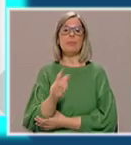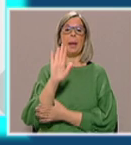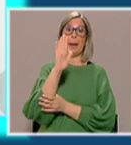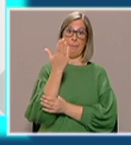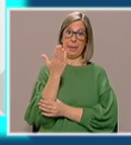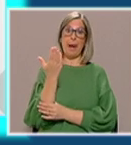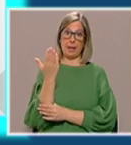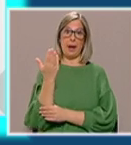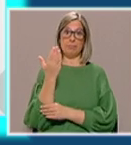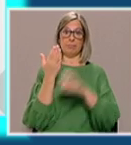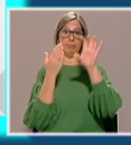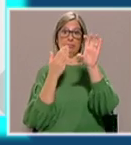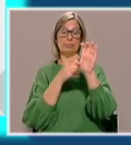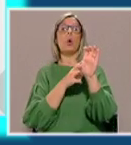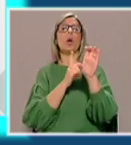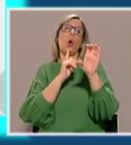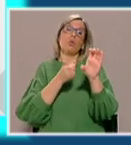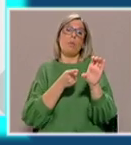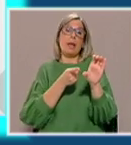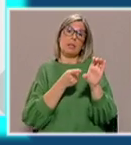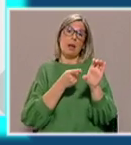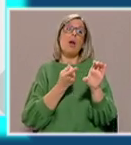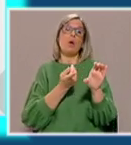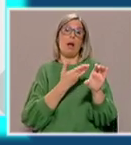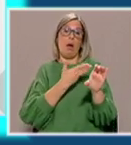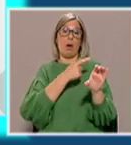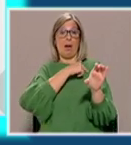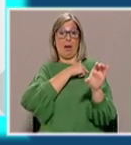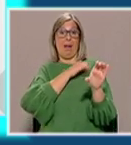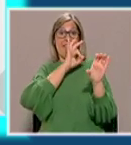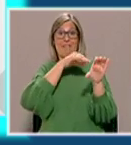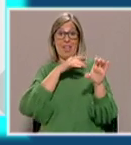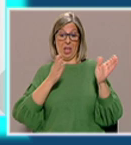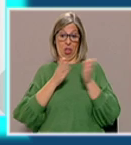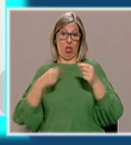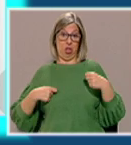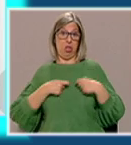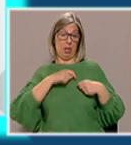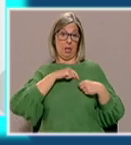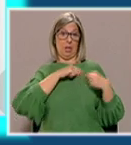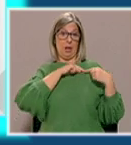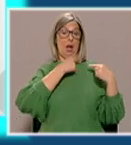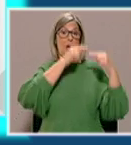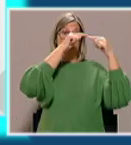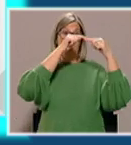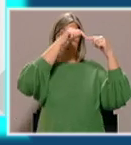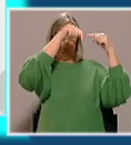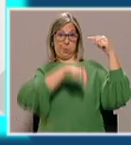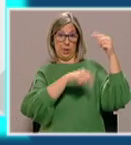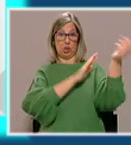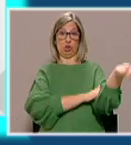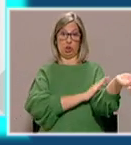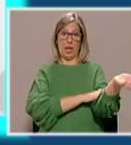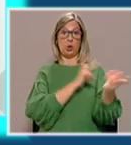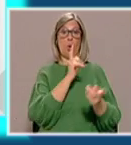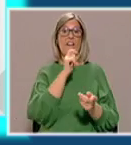primeira vai-se iniciar, obviamente, se há pouco era no ventrículo direito, agora ventrículo esquerdo. Depois, há